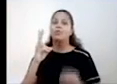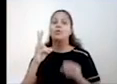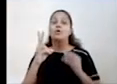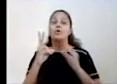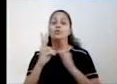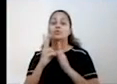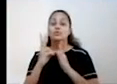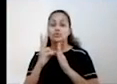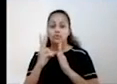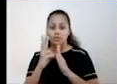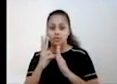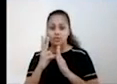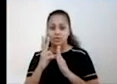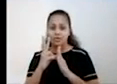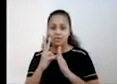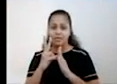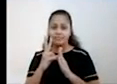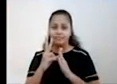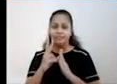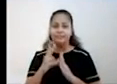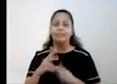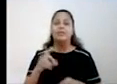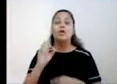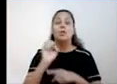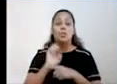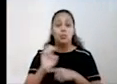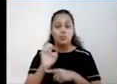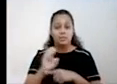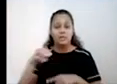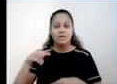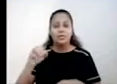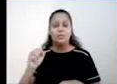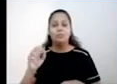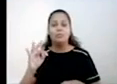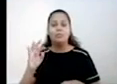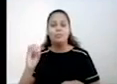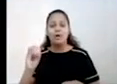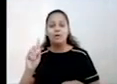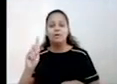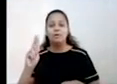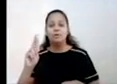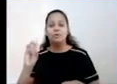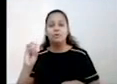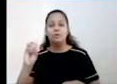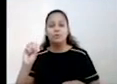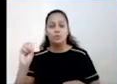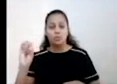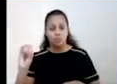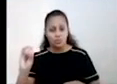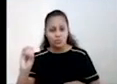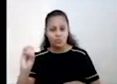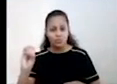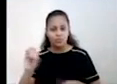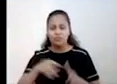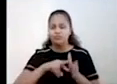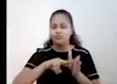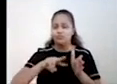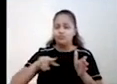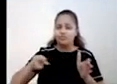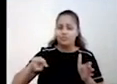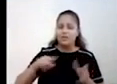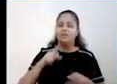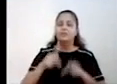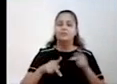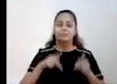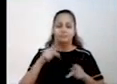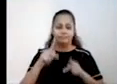do Xingu, no estado do Mato Grosso, no Brasil. No Xingu, há povos de várias etnias que protegem